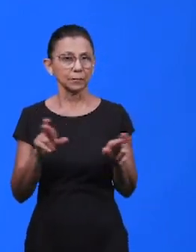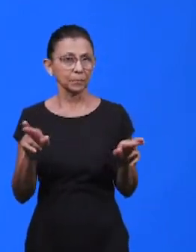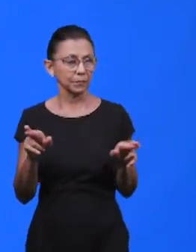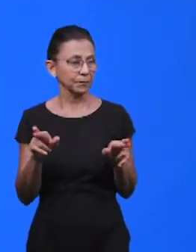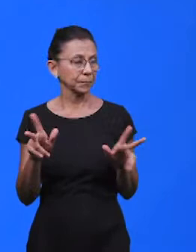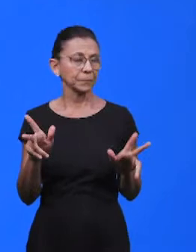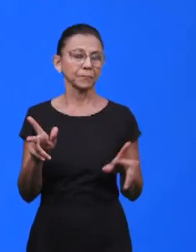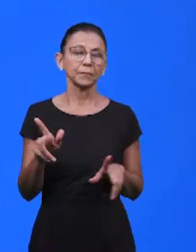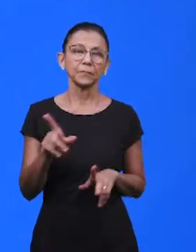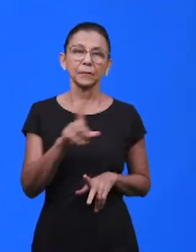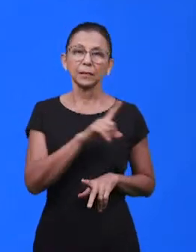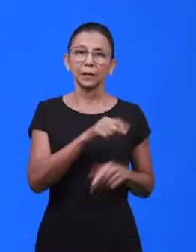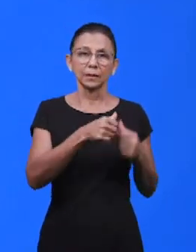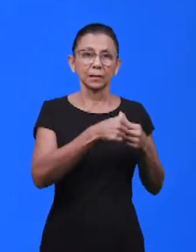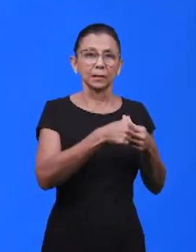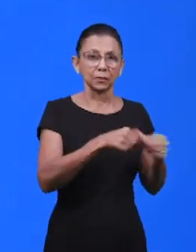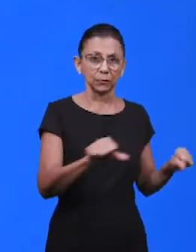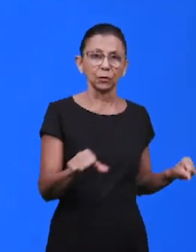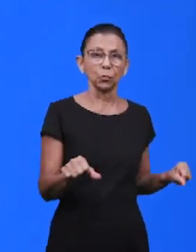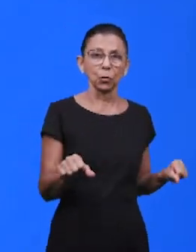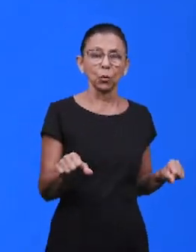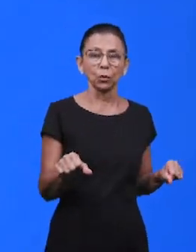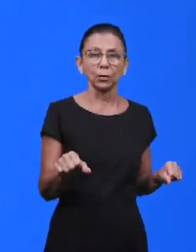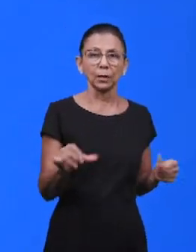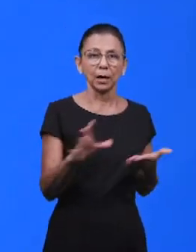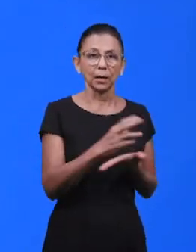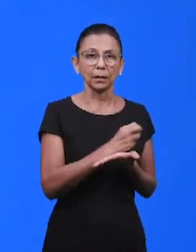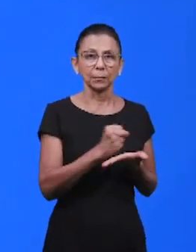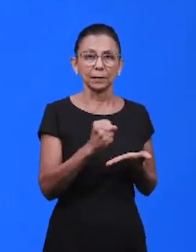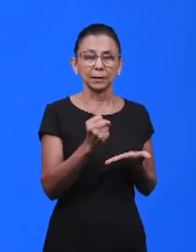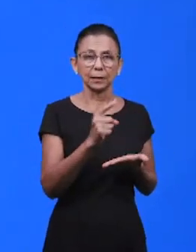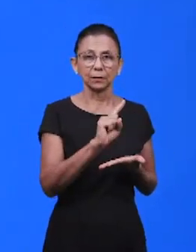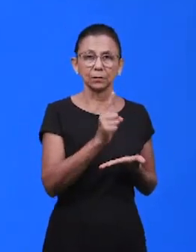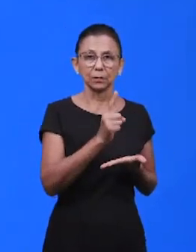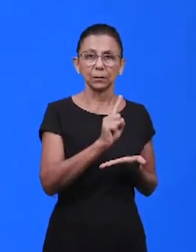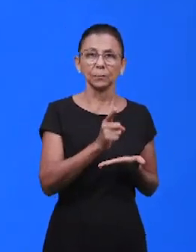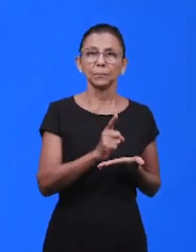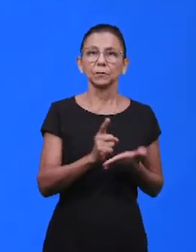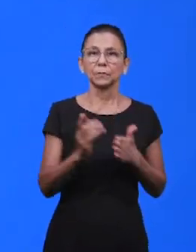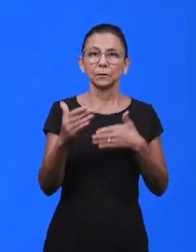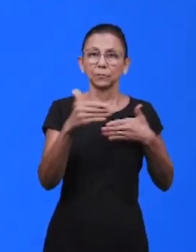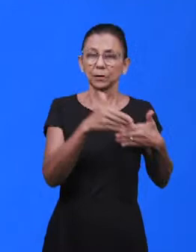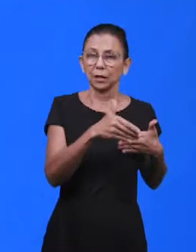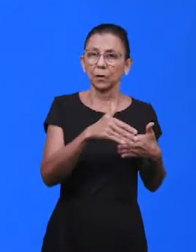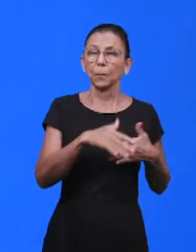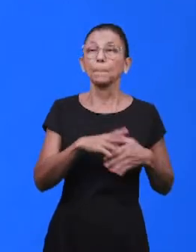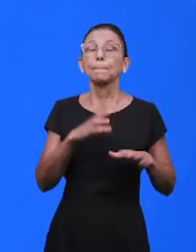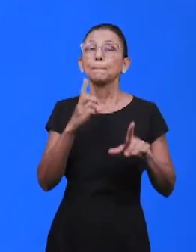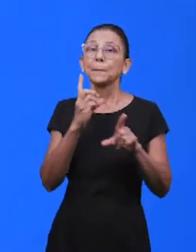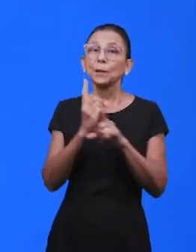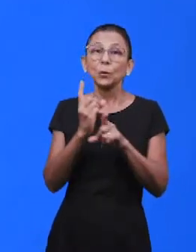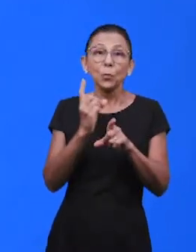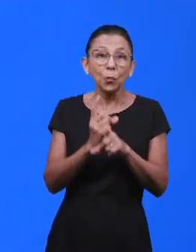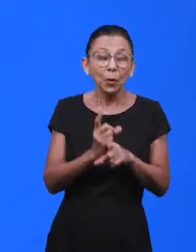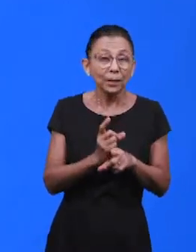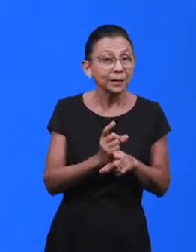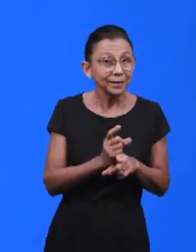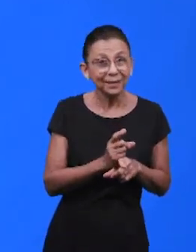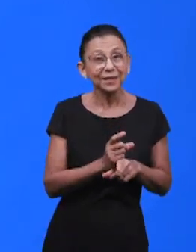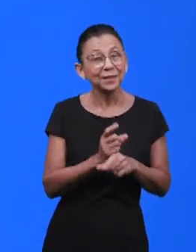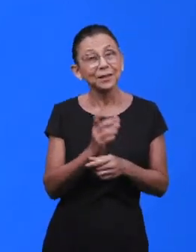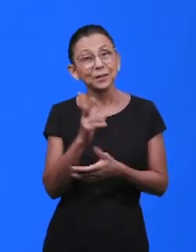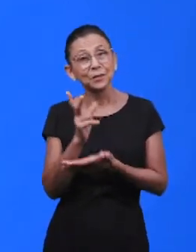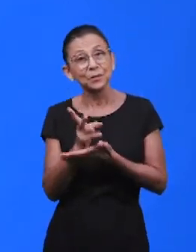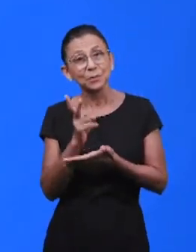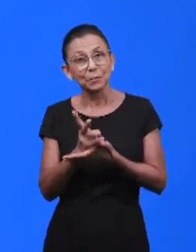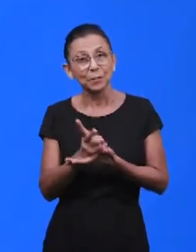que não foi arrebatado, né? O momento em que a igreja infiel não foi arrebatada, ela encontra também esses mesmos guardas, que também